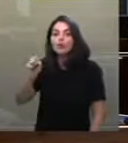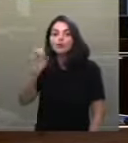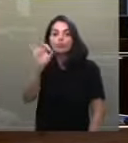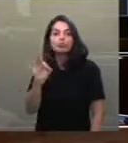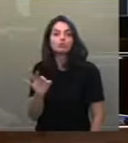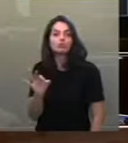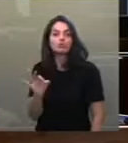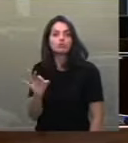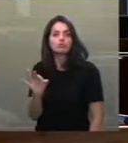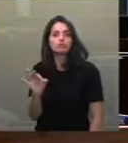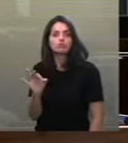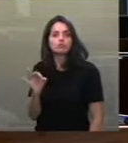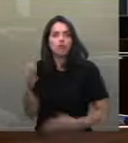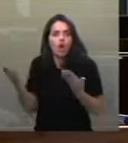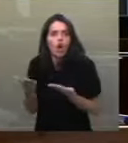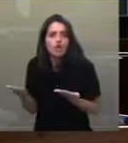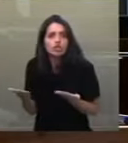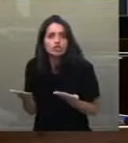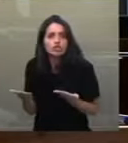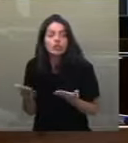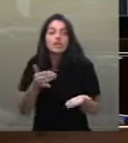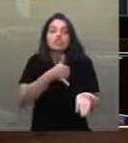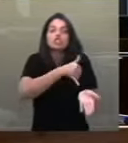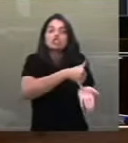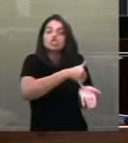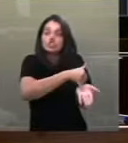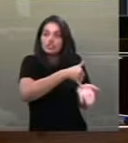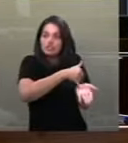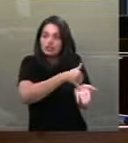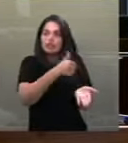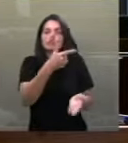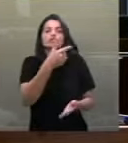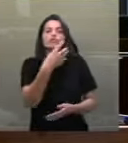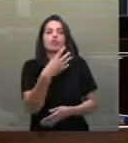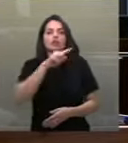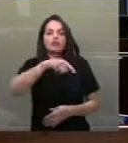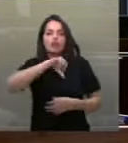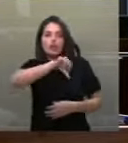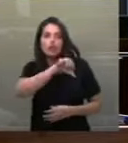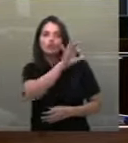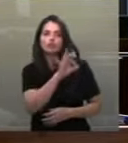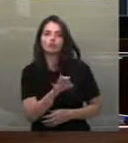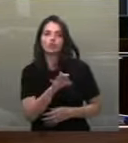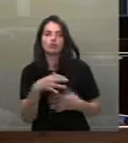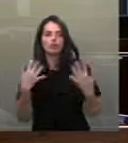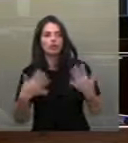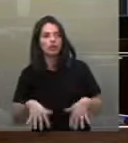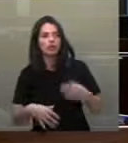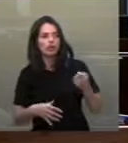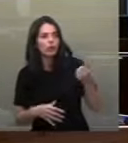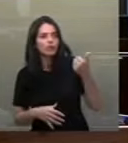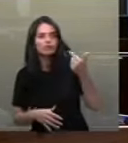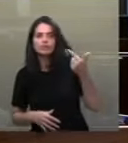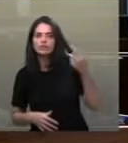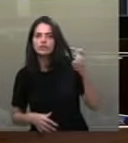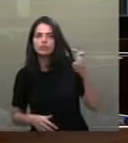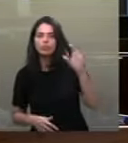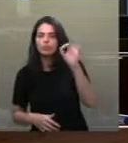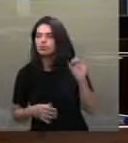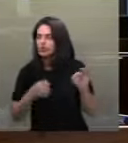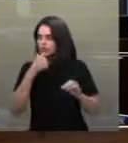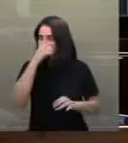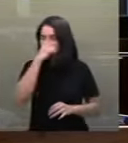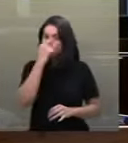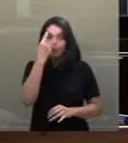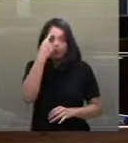18,8% de uma vez, diesel 24,9%, portanto praticamente 25% num